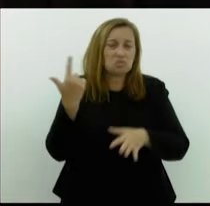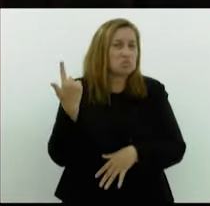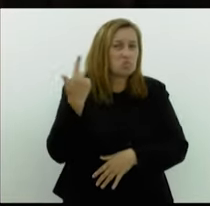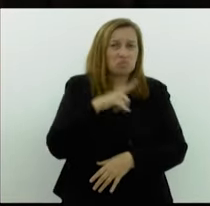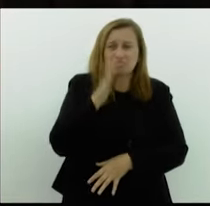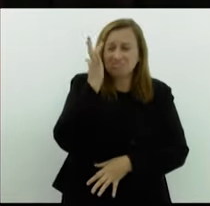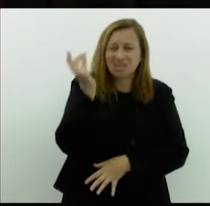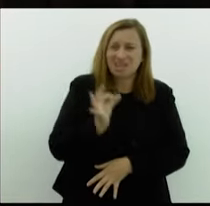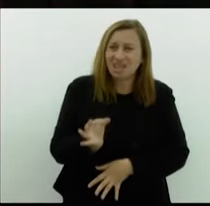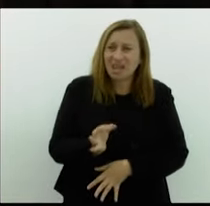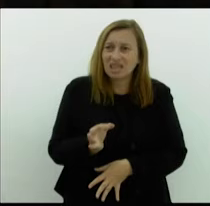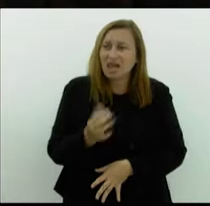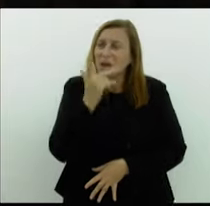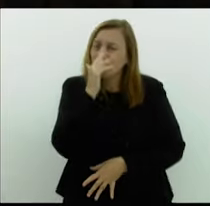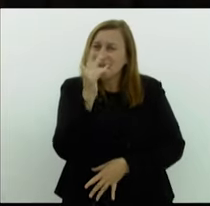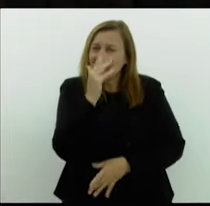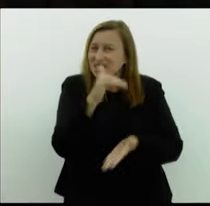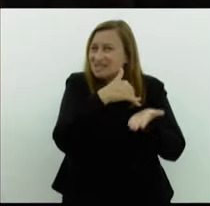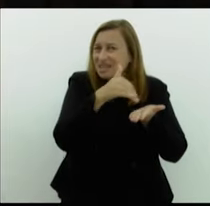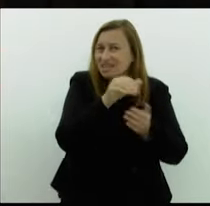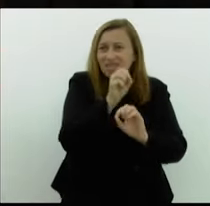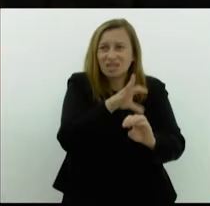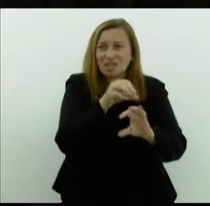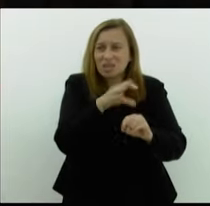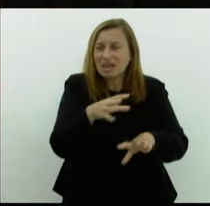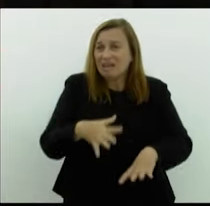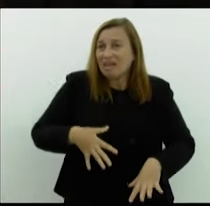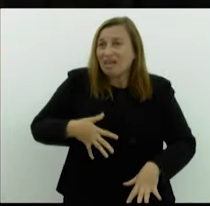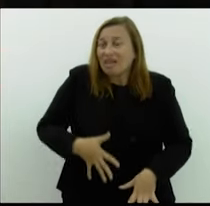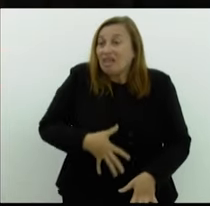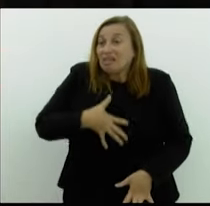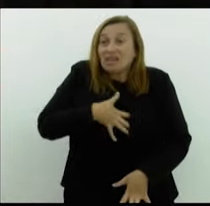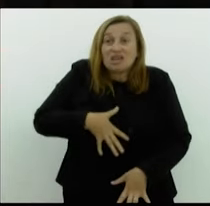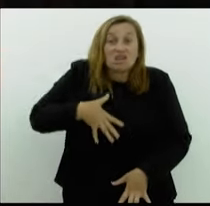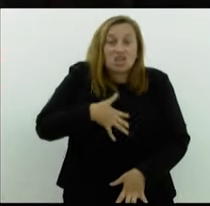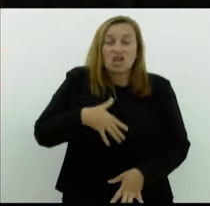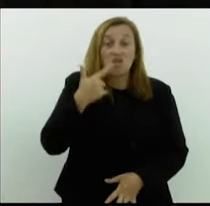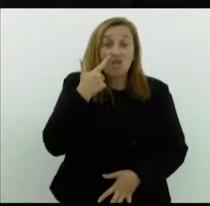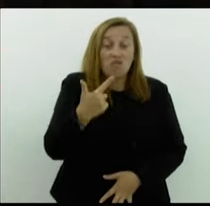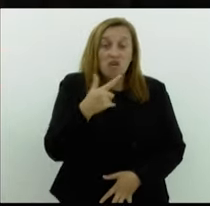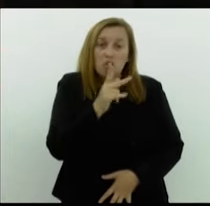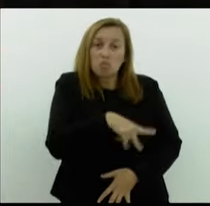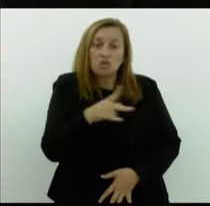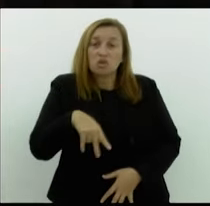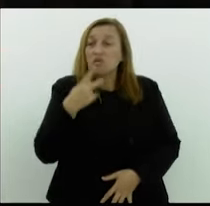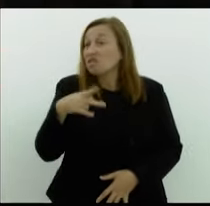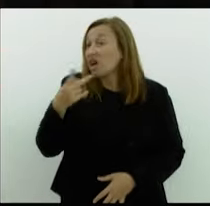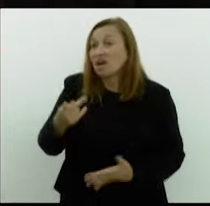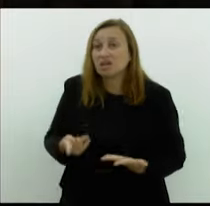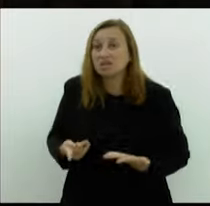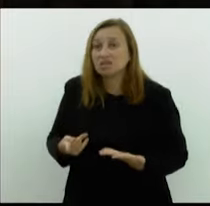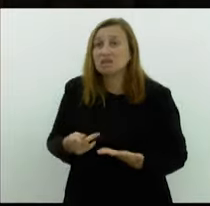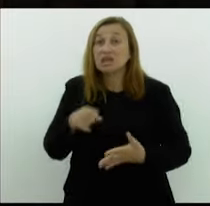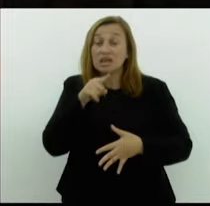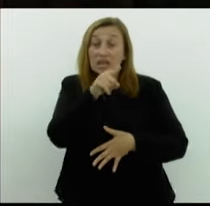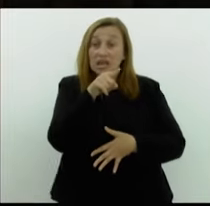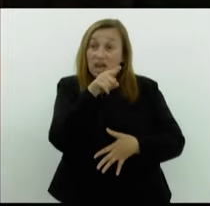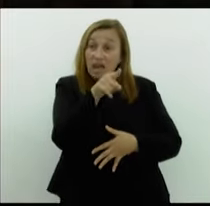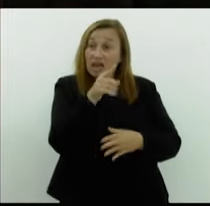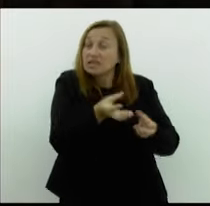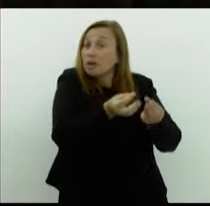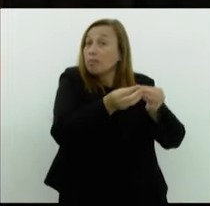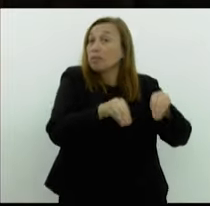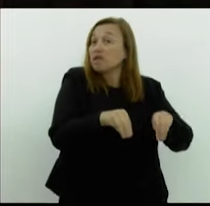entender. Parece que a Secretaria de Educação sente prazer em ver os professores dizendo que ela está